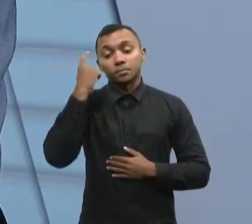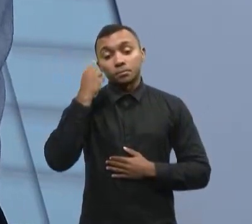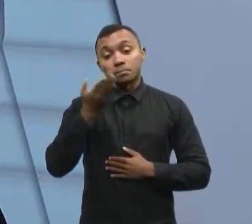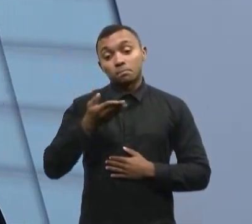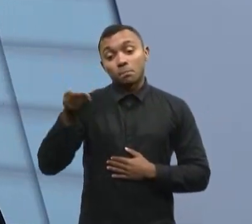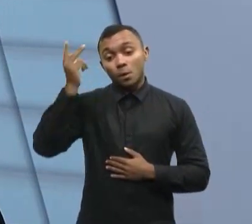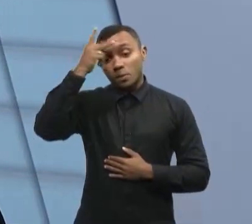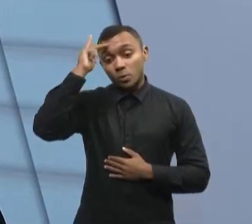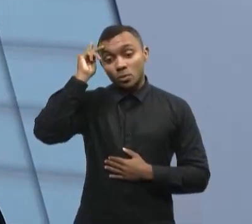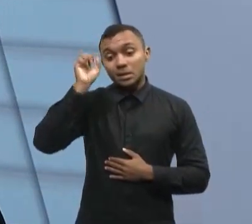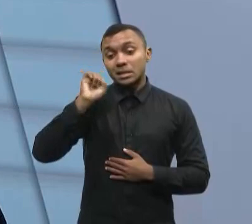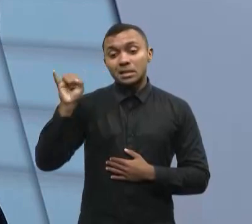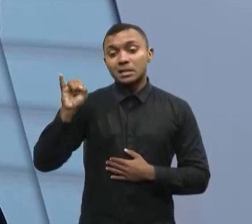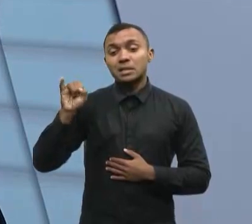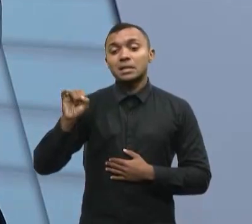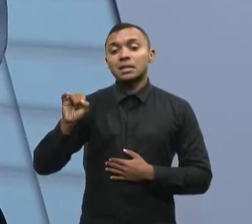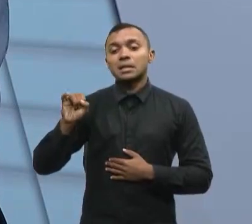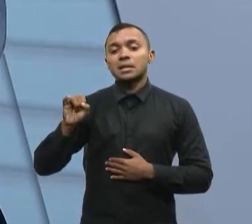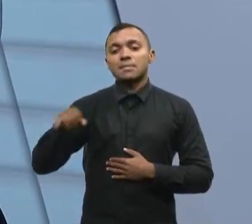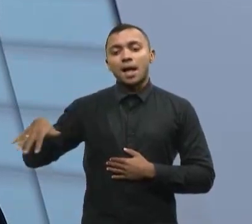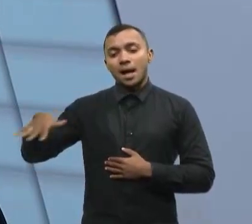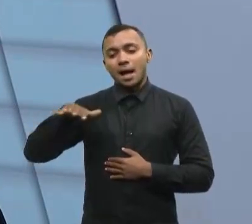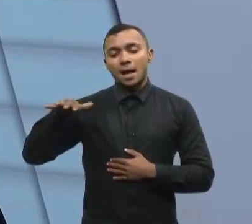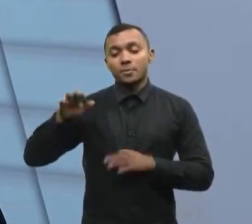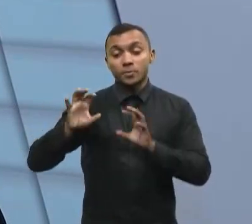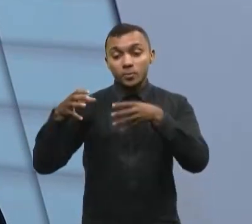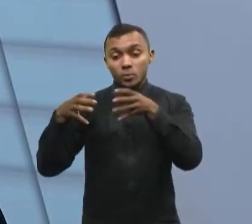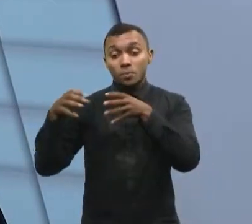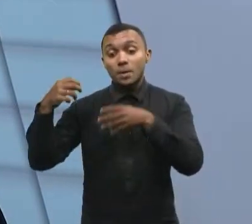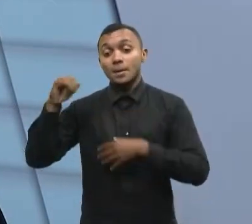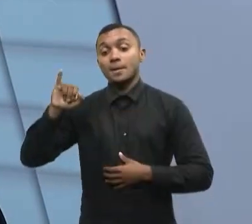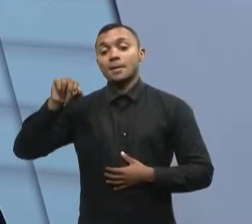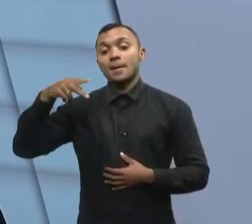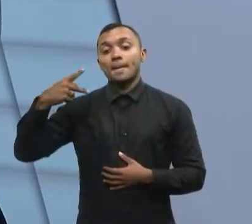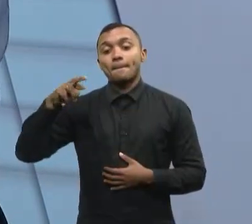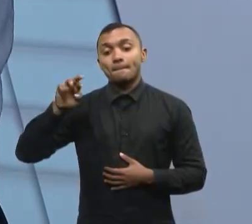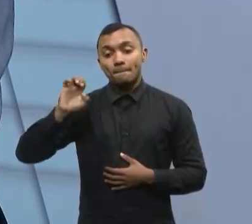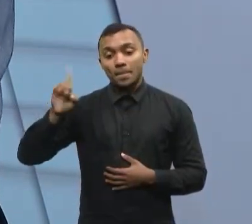que, se não fosse o IPRED, não teria a menor condição. Né?